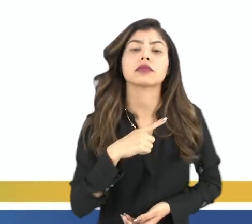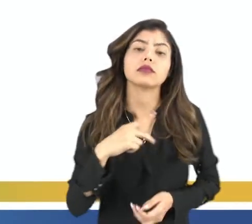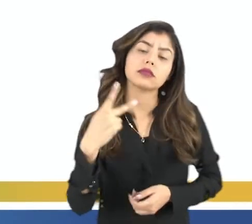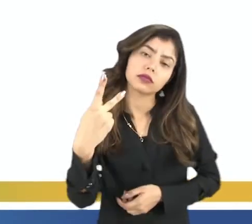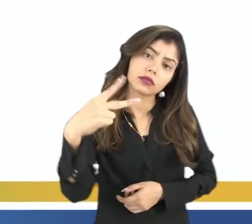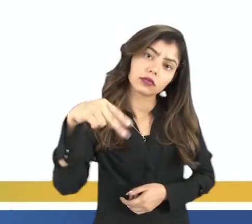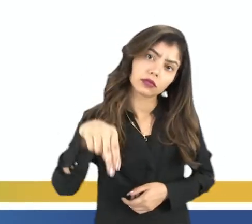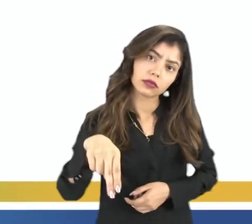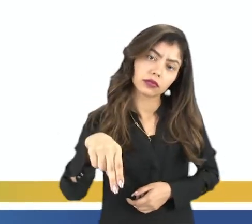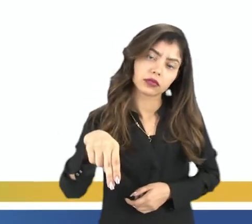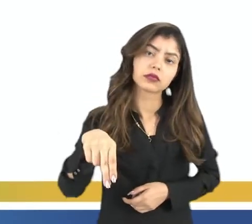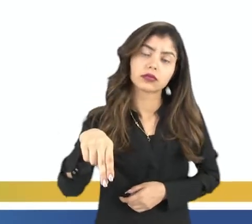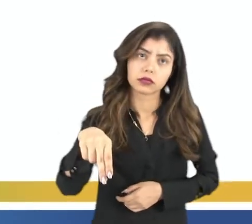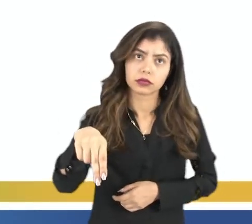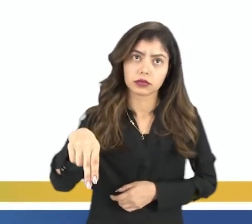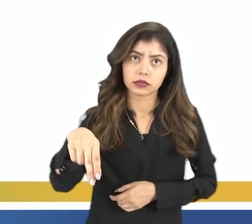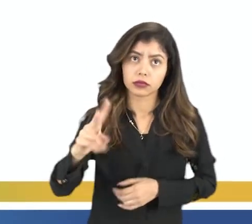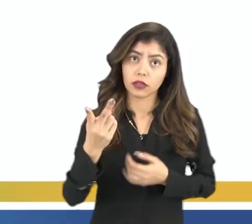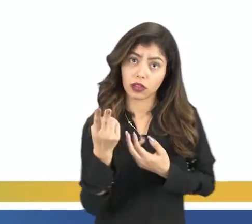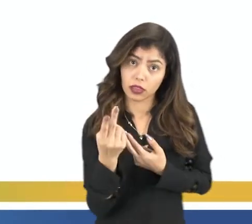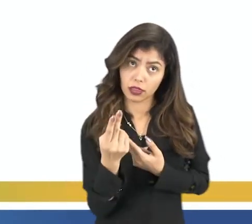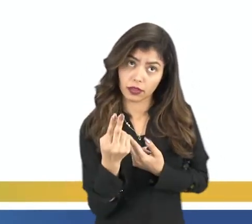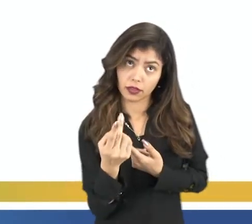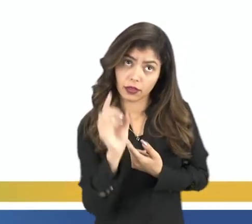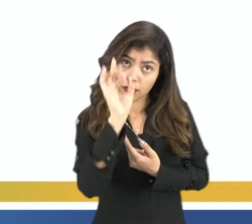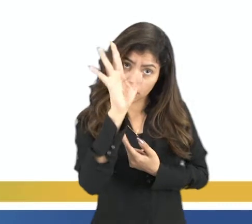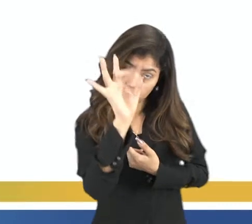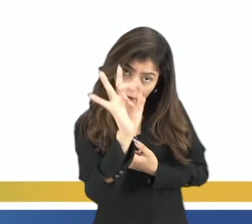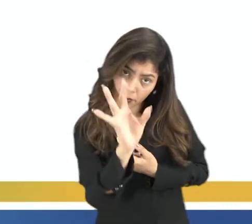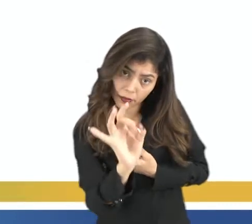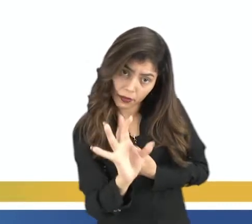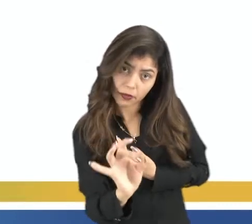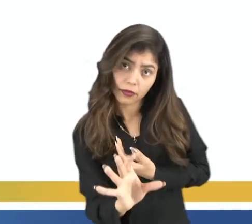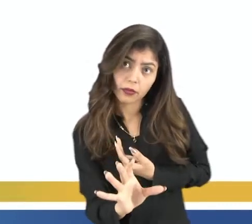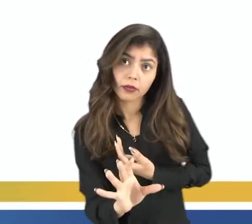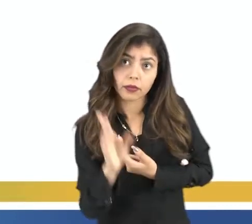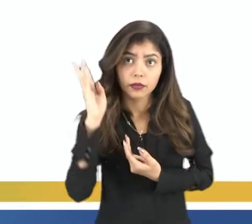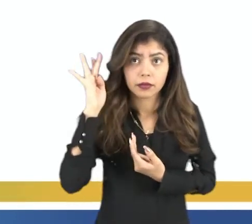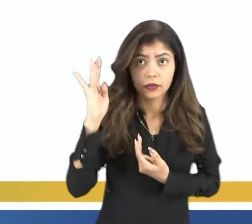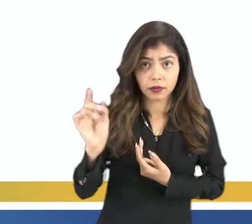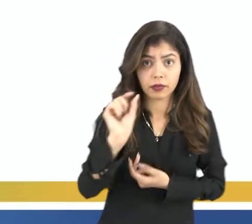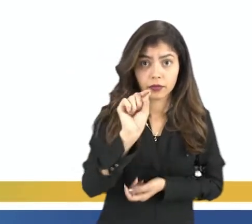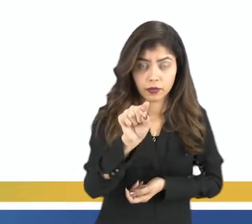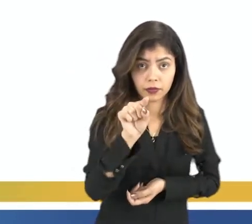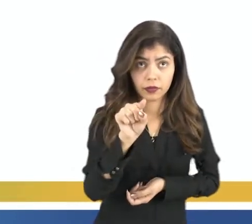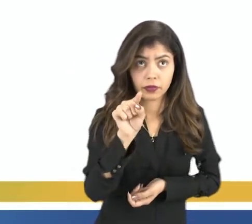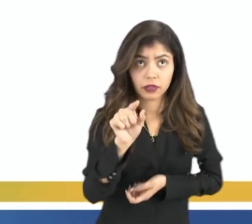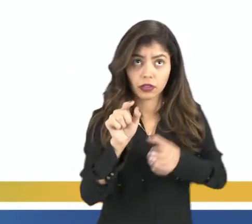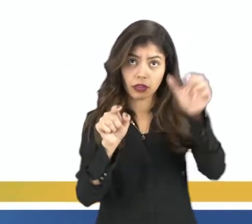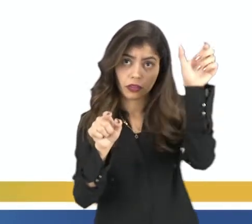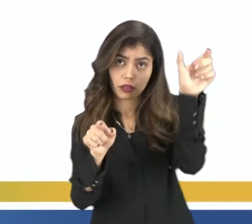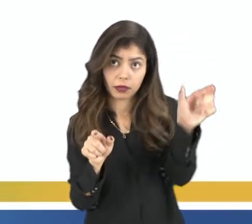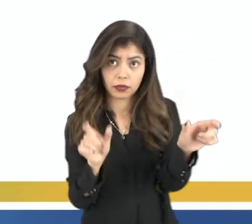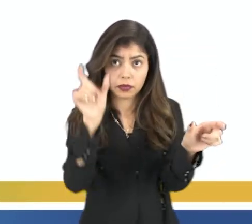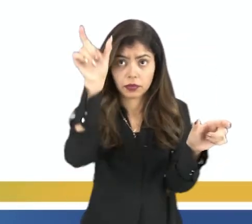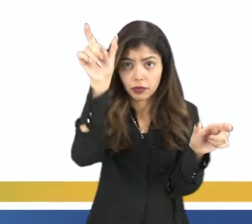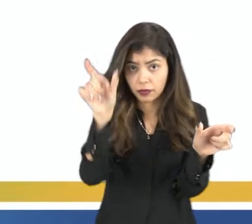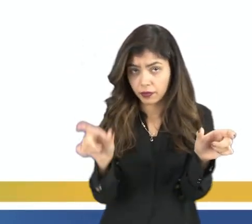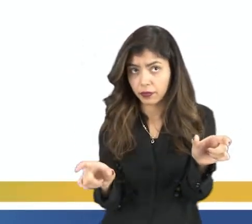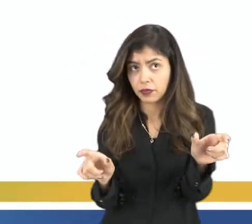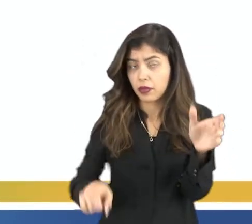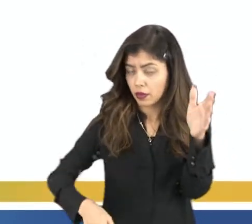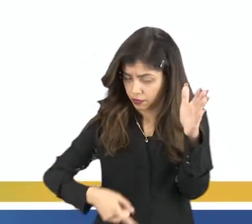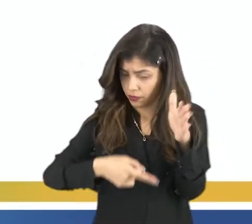pronome pessoal que é correspondente a cada pronome reflexivo. Essa coluna aí da direita você já conhece, foi na